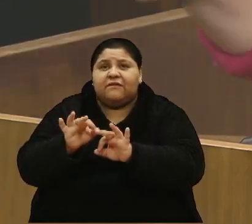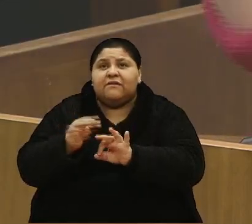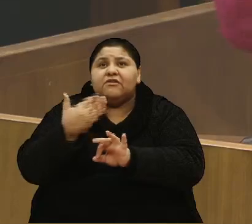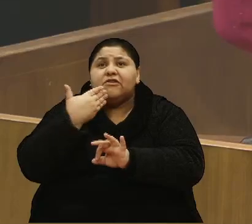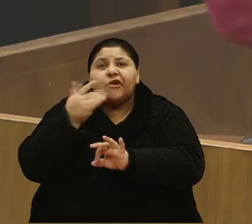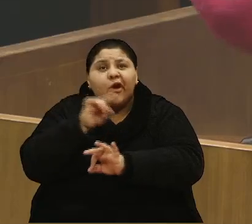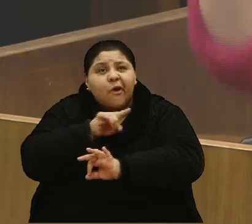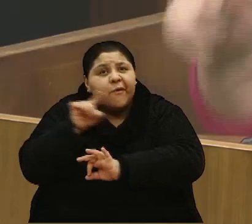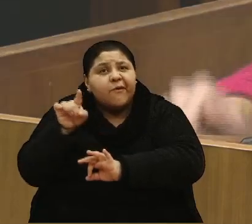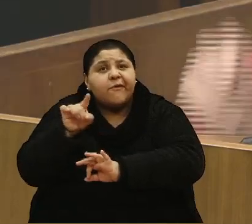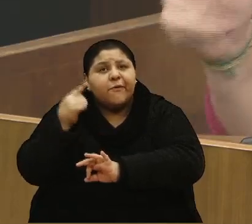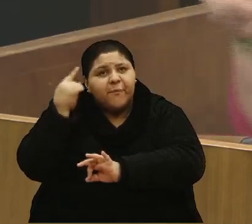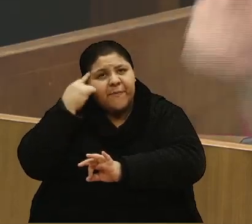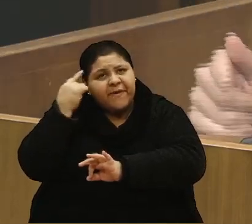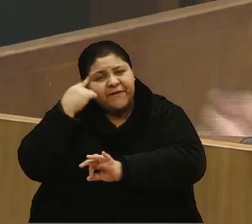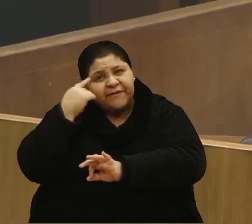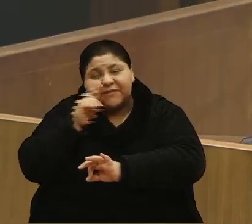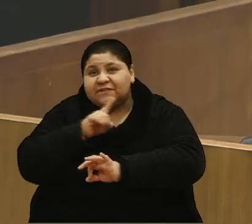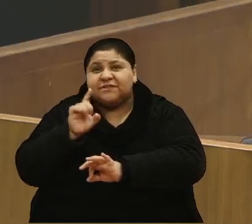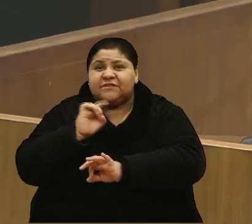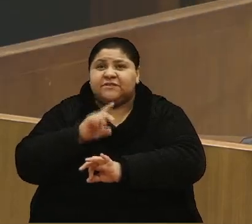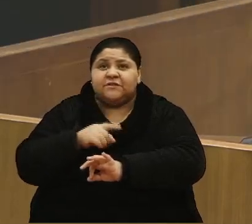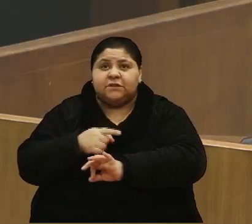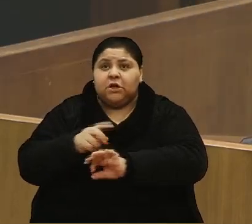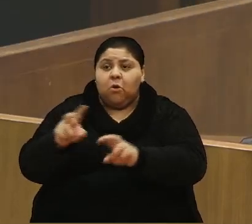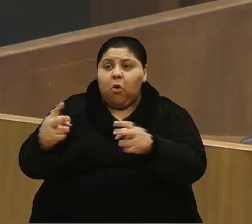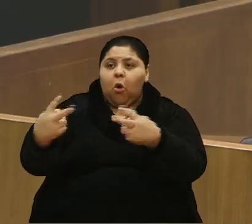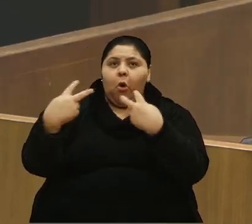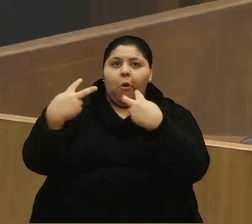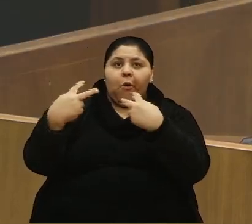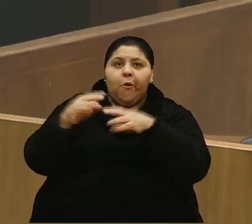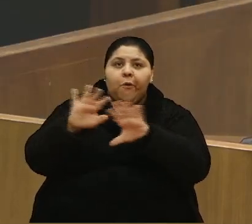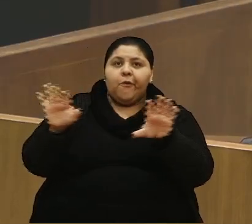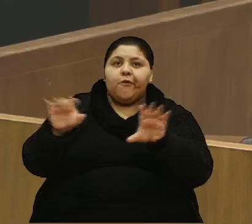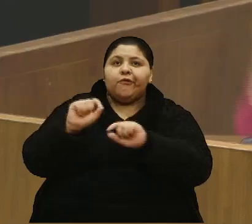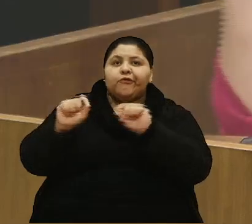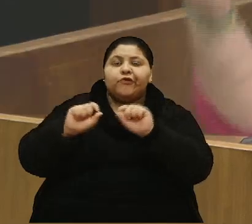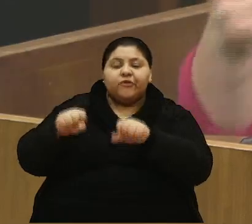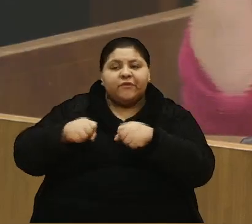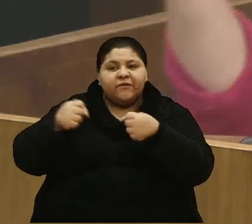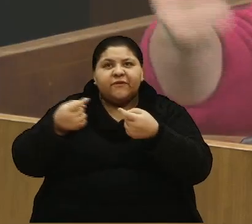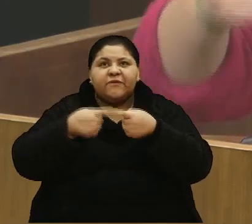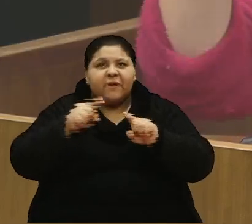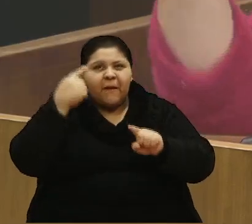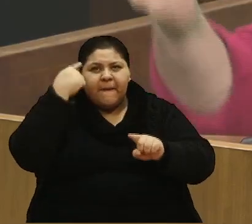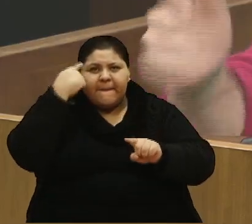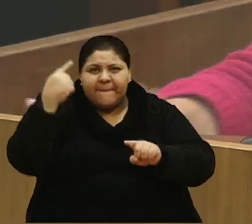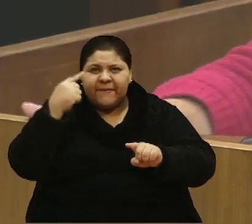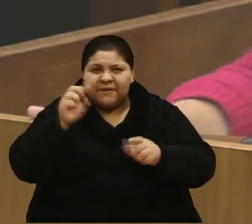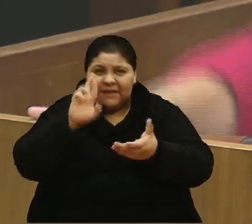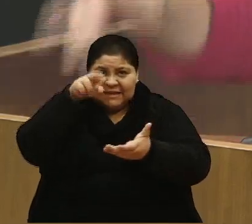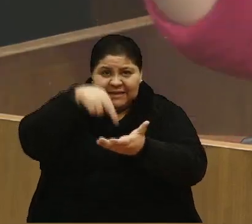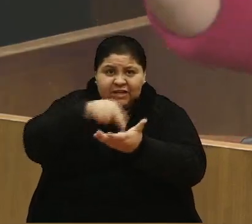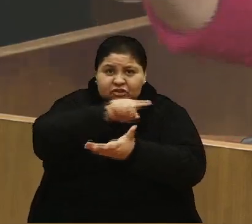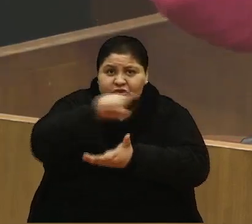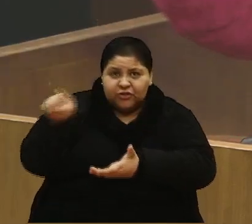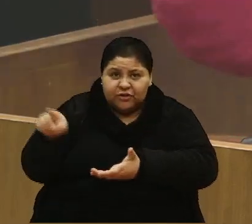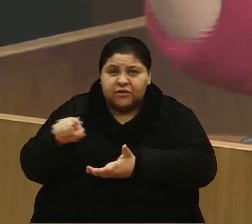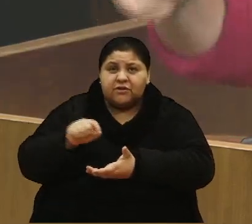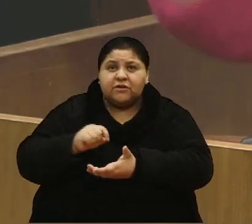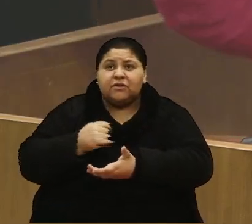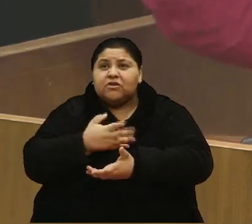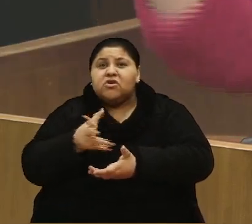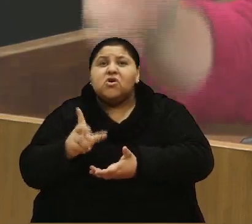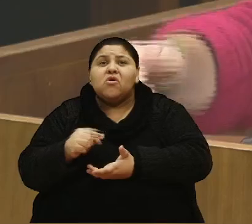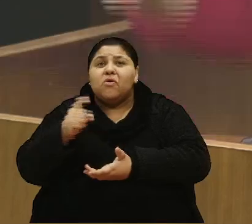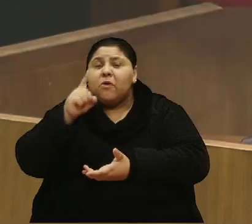que vocês reflitam, não só olhem para mim a partir daquilo que eu defendo, mas pensem na realidade de vocês. Quantas mães